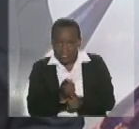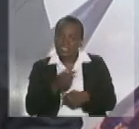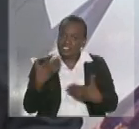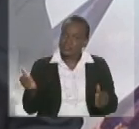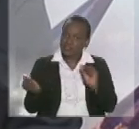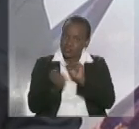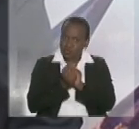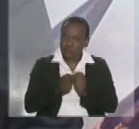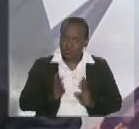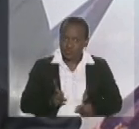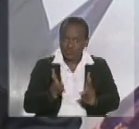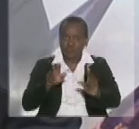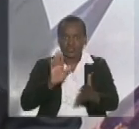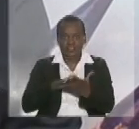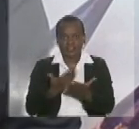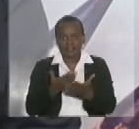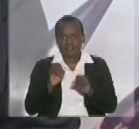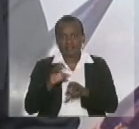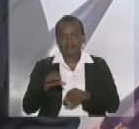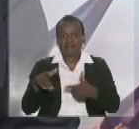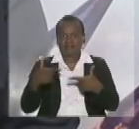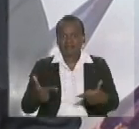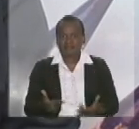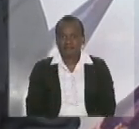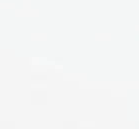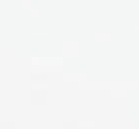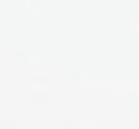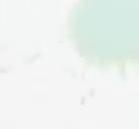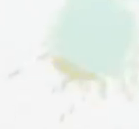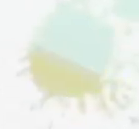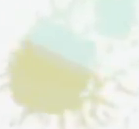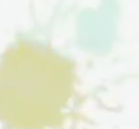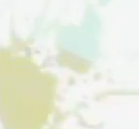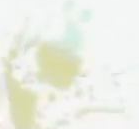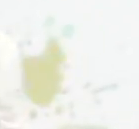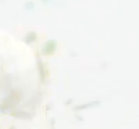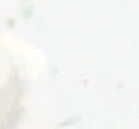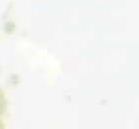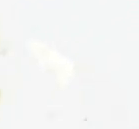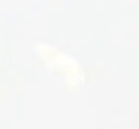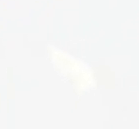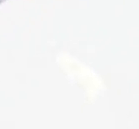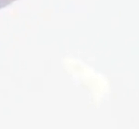saber? Então fica com a gente. Está no ar o Educação.